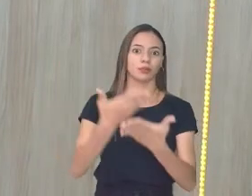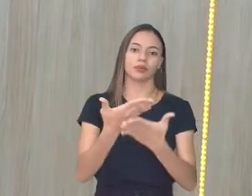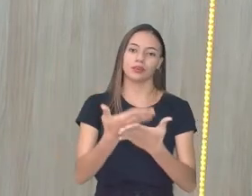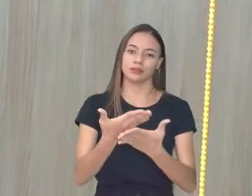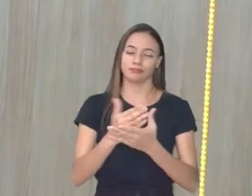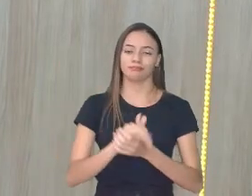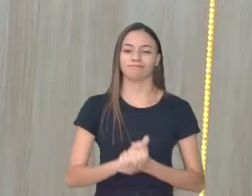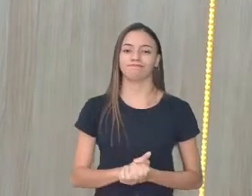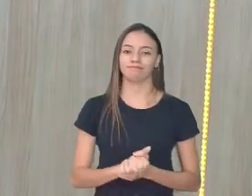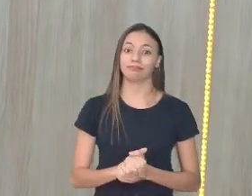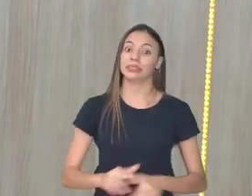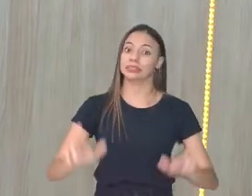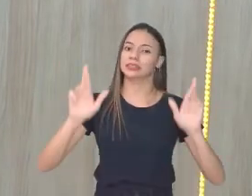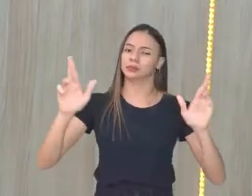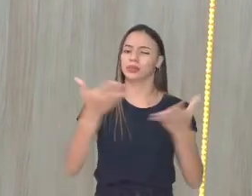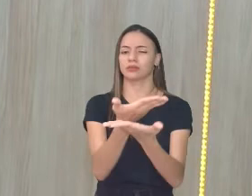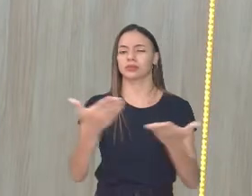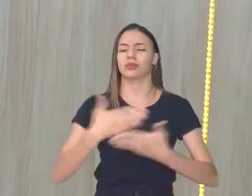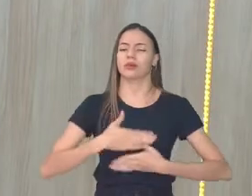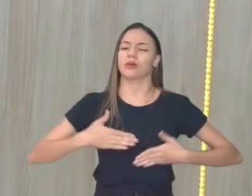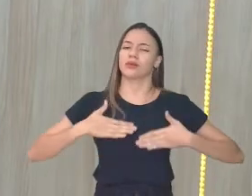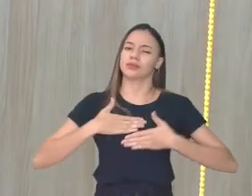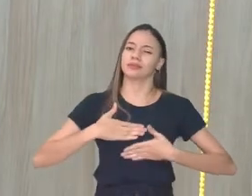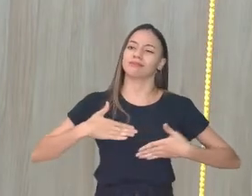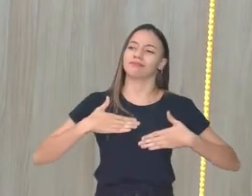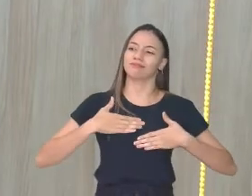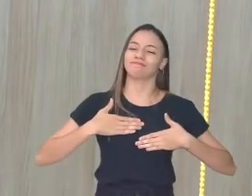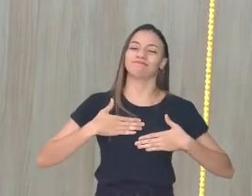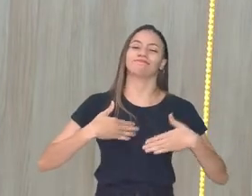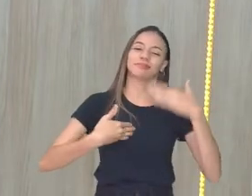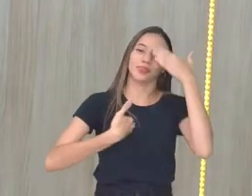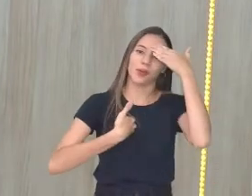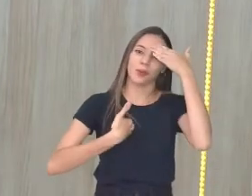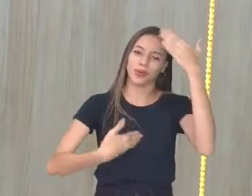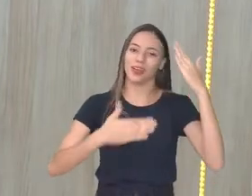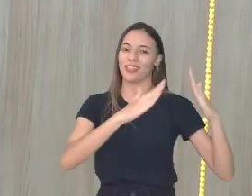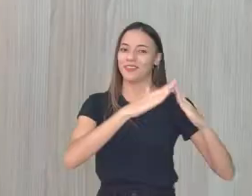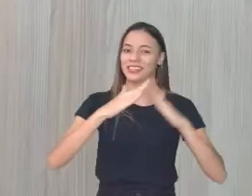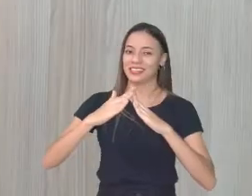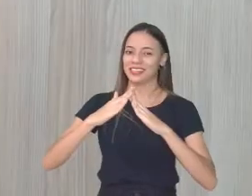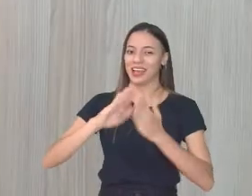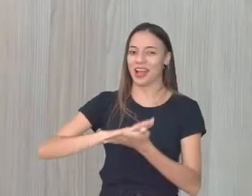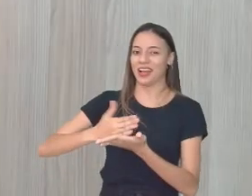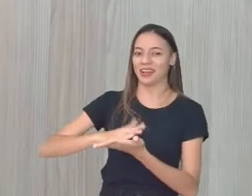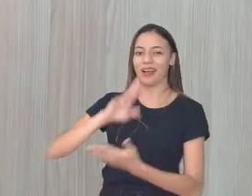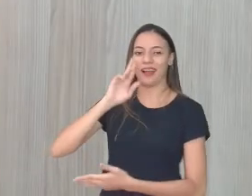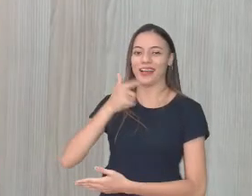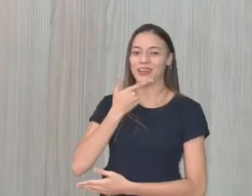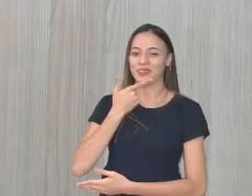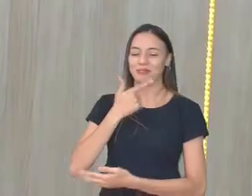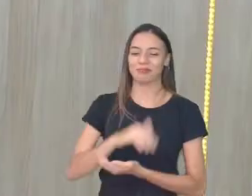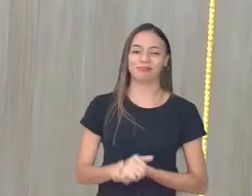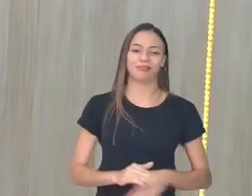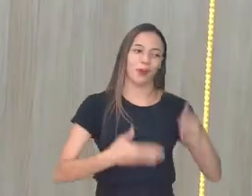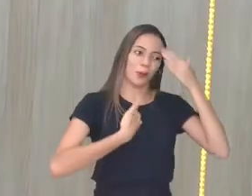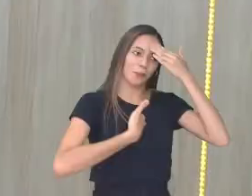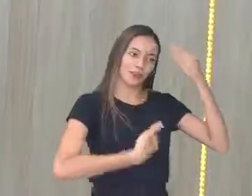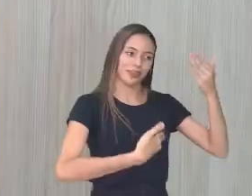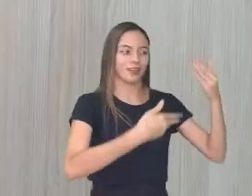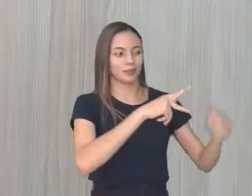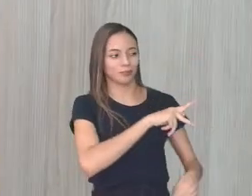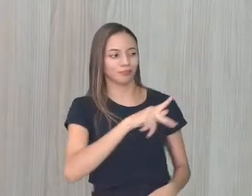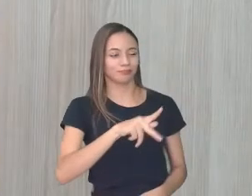aula. Espero que tenham gostado. Valeu, vizinha! Tamo junto. Raquel, valeu,